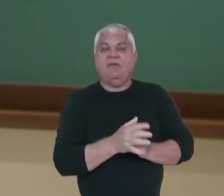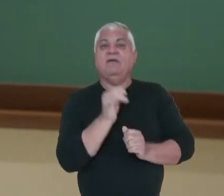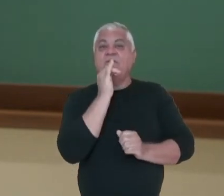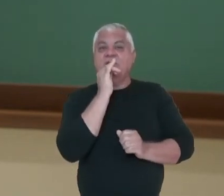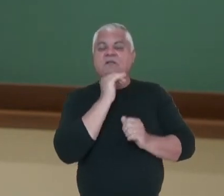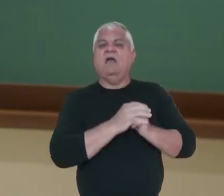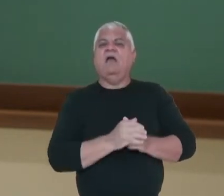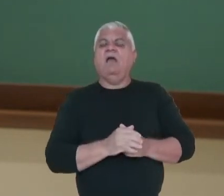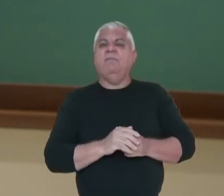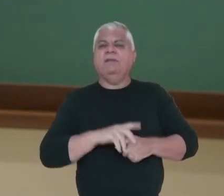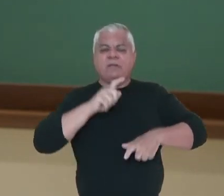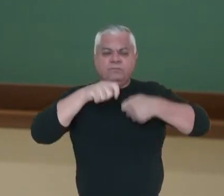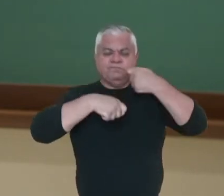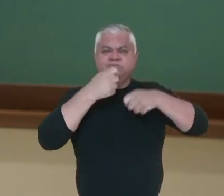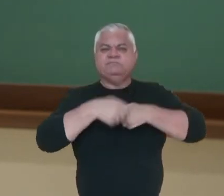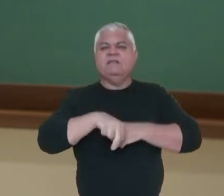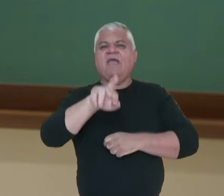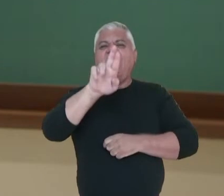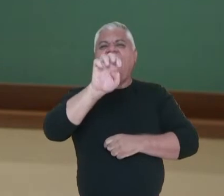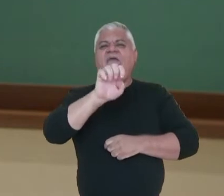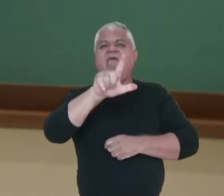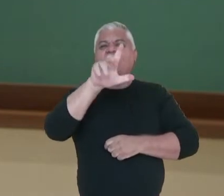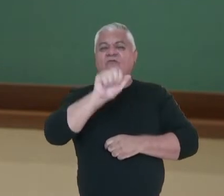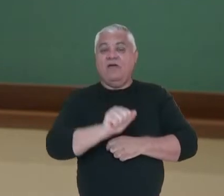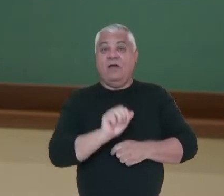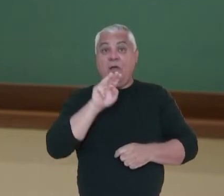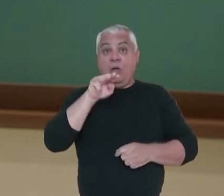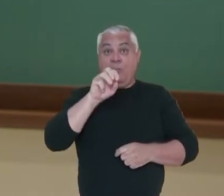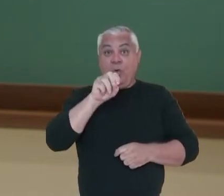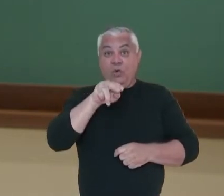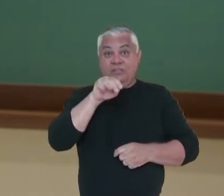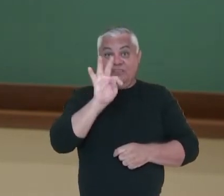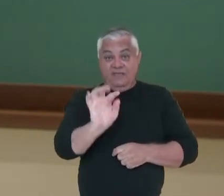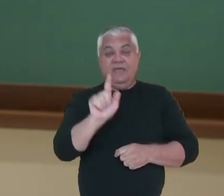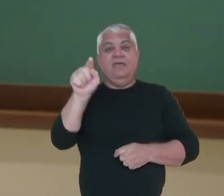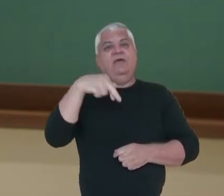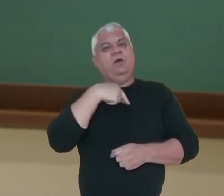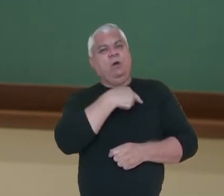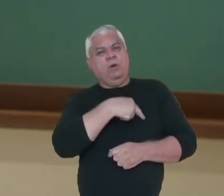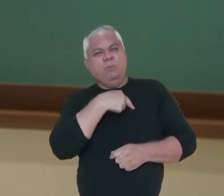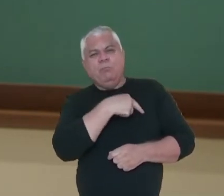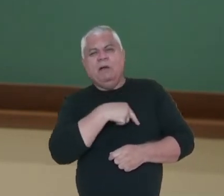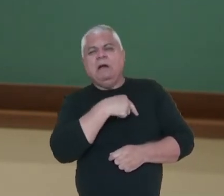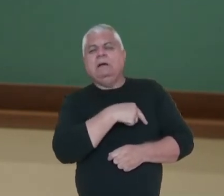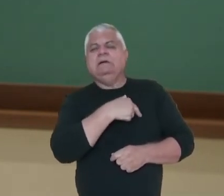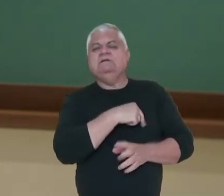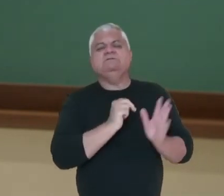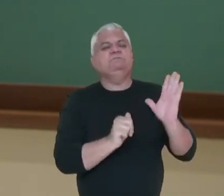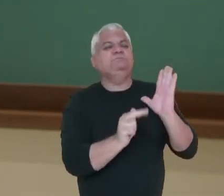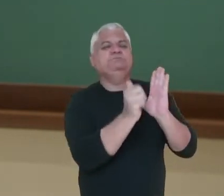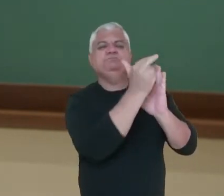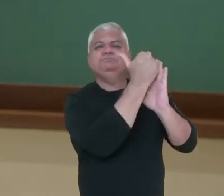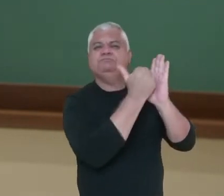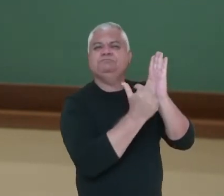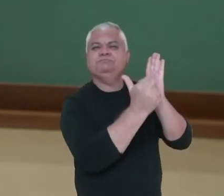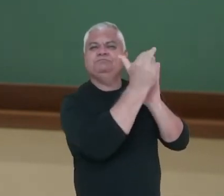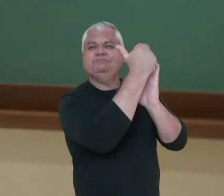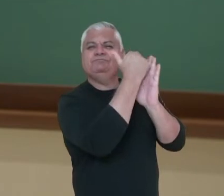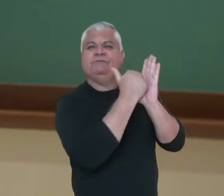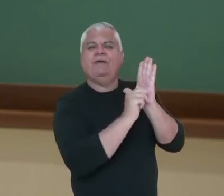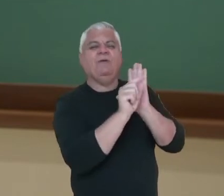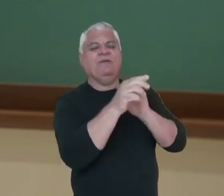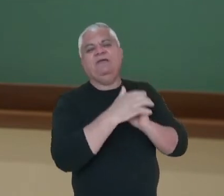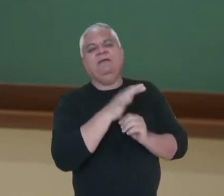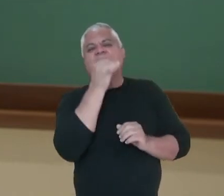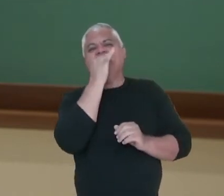Relva, de Édouard Manet. Édouard Manet era um outro pintor romântico, só que o que ele fez? Ele fez uma pintura que ela, vamos